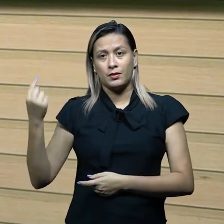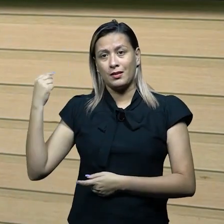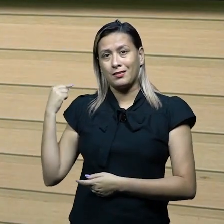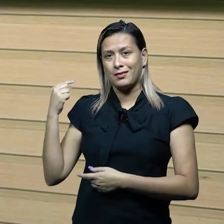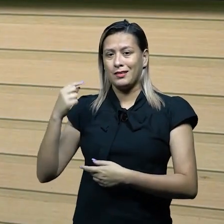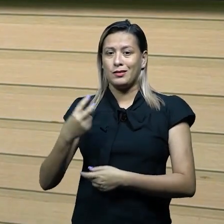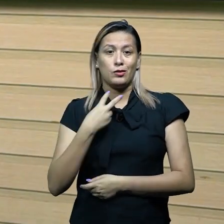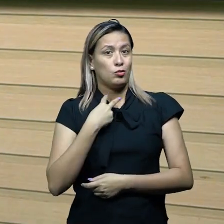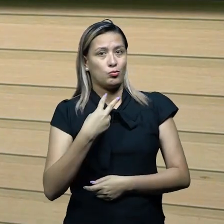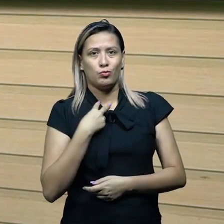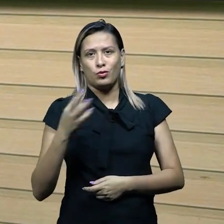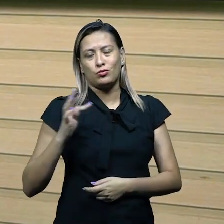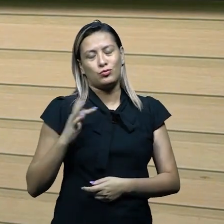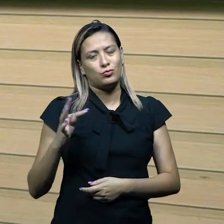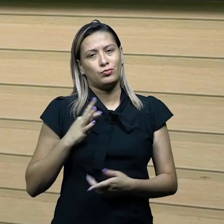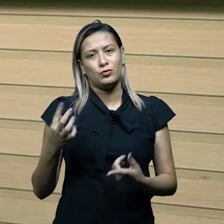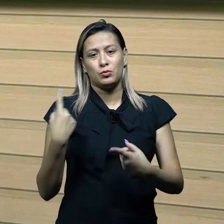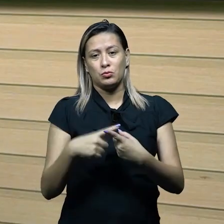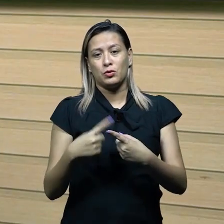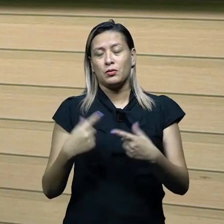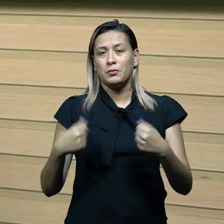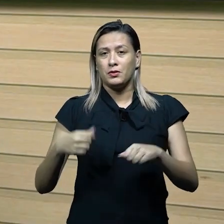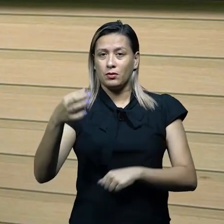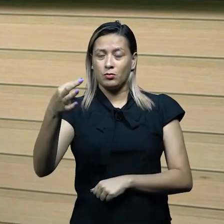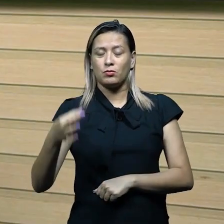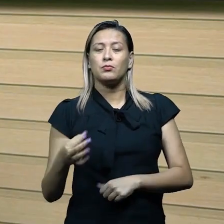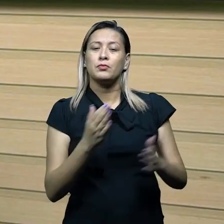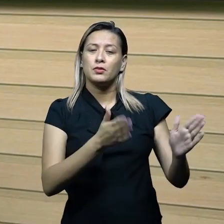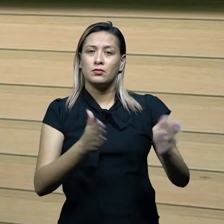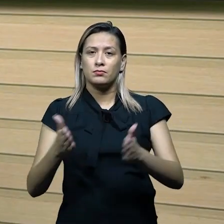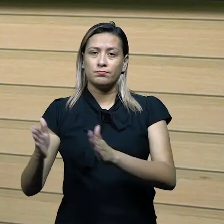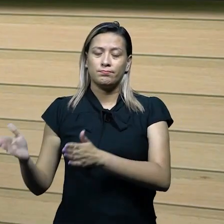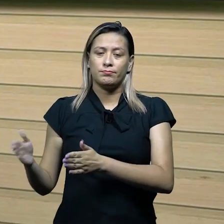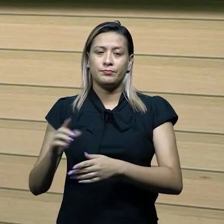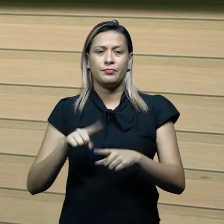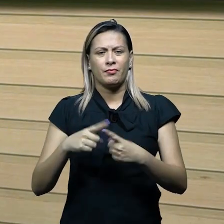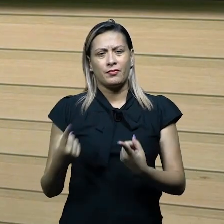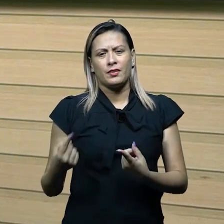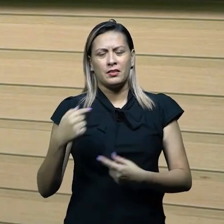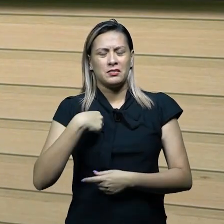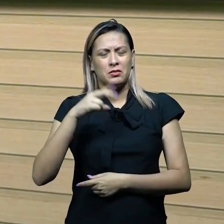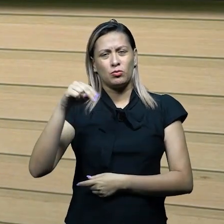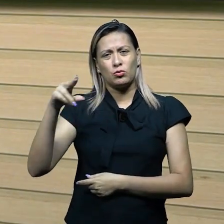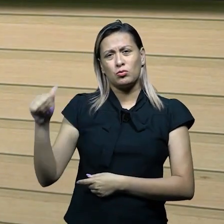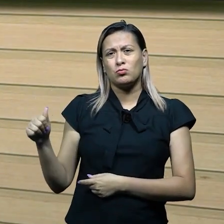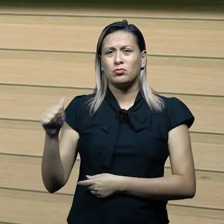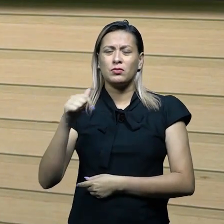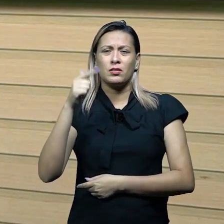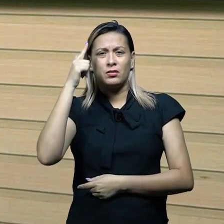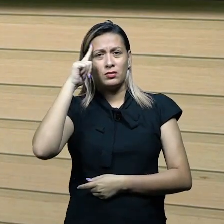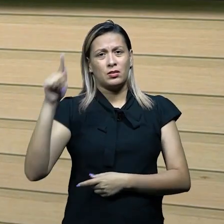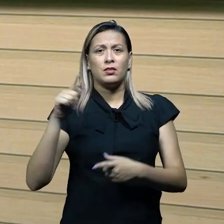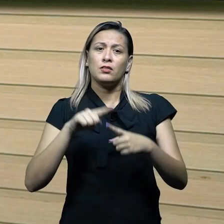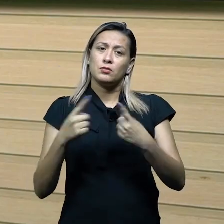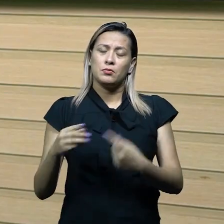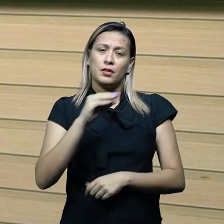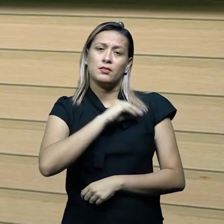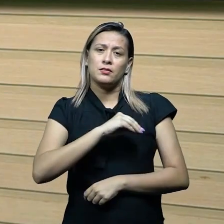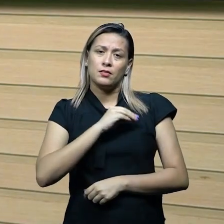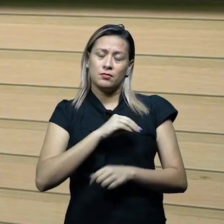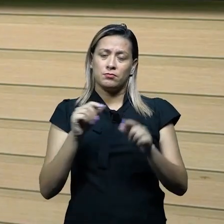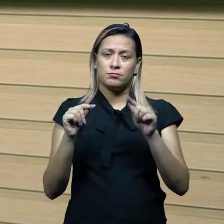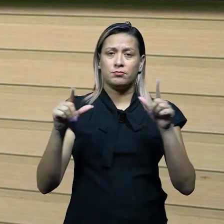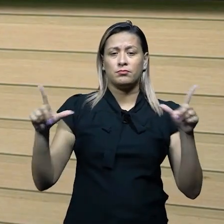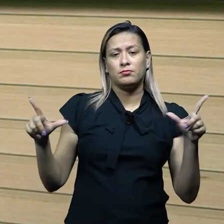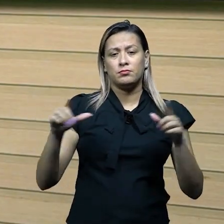está ali atrás de mim, ele não pode ser gerente ainda porque ele está atrás. Ele vai ter que cumprir as etapas. Professor, mas se eu nunca for gerente, mas pelo menos o salário